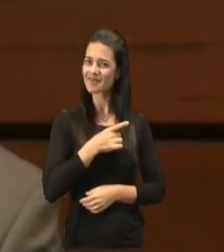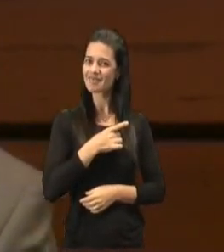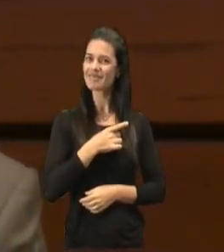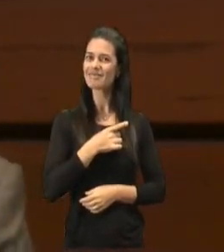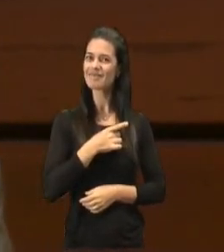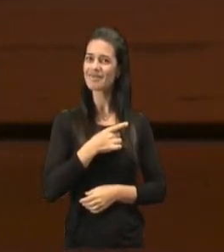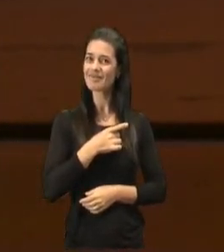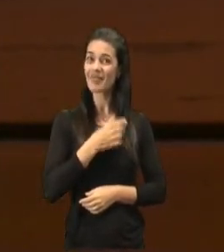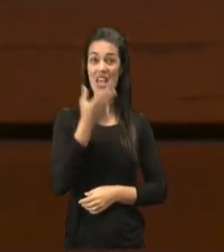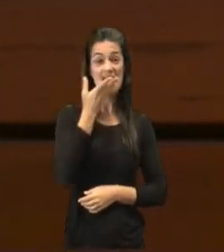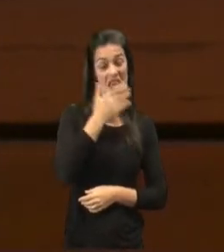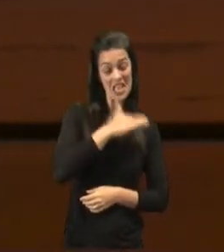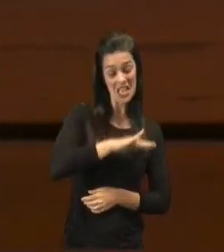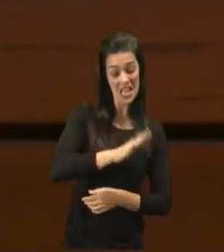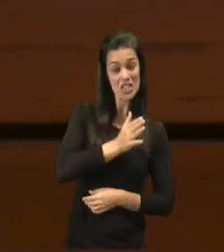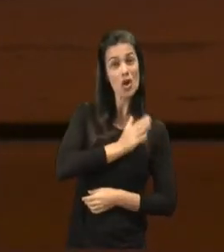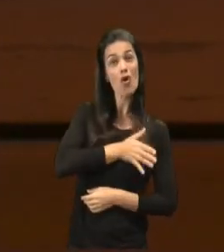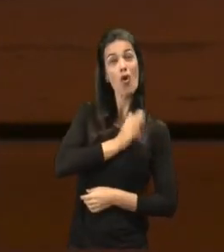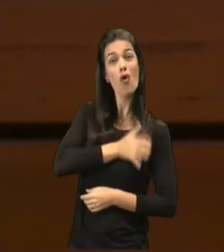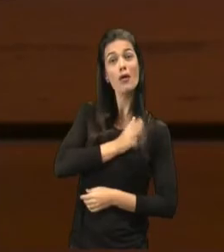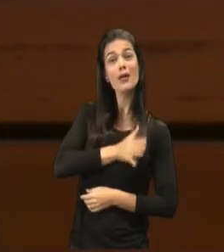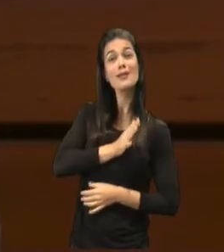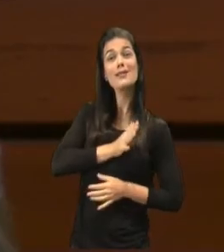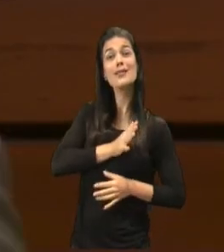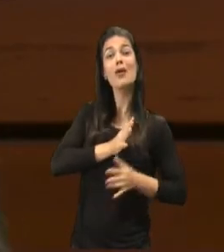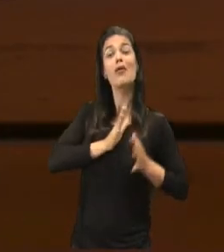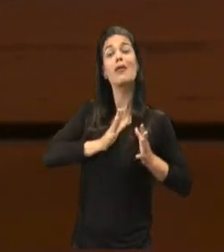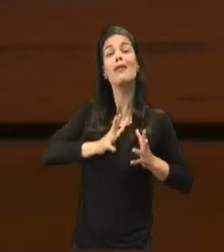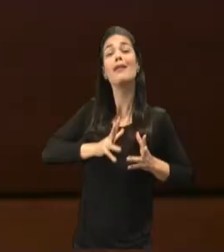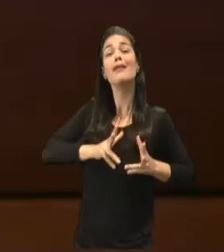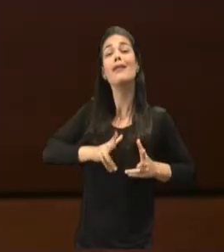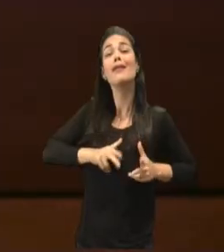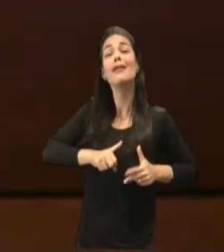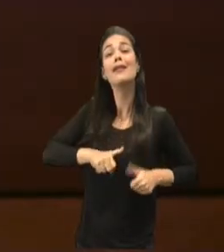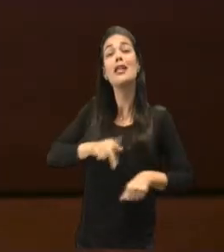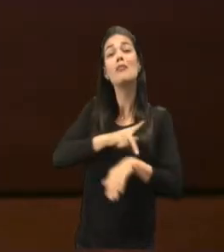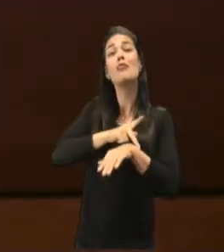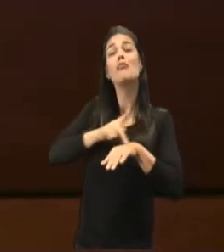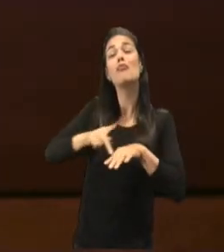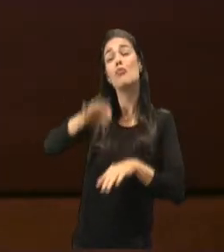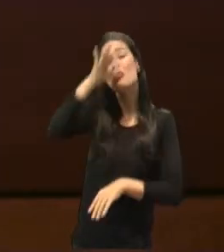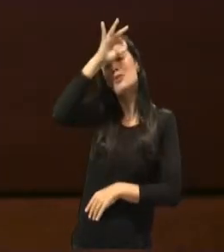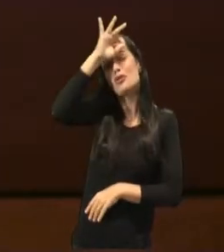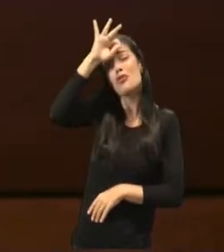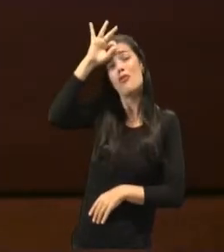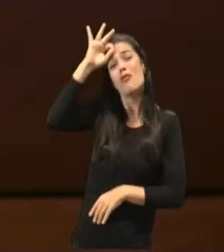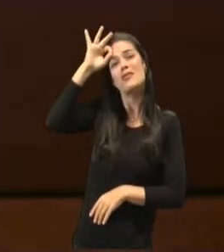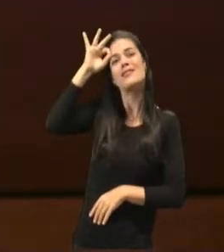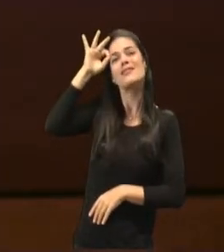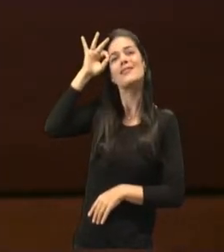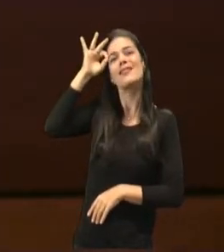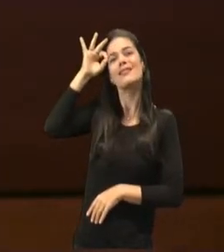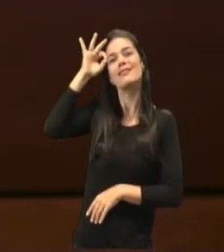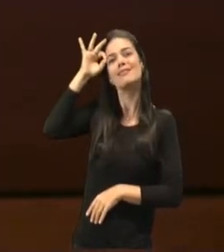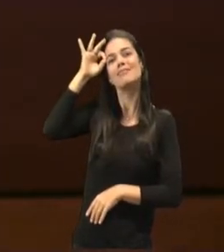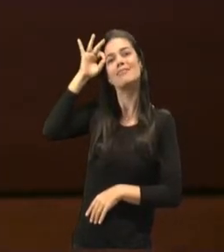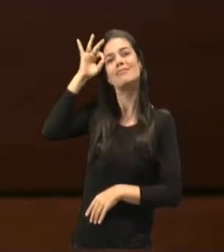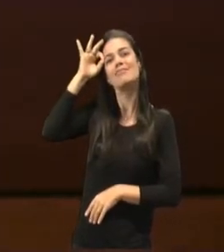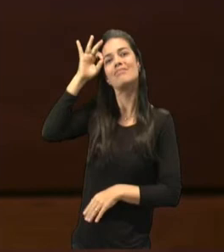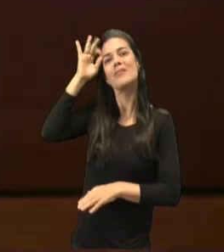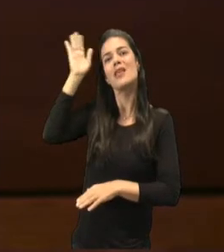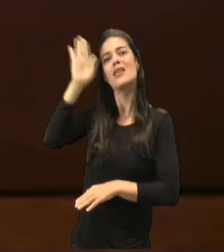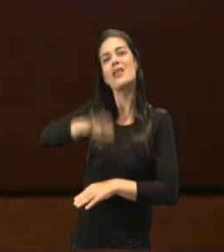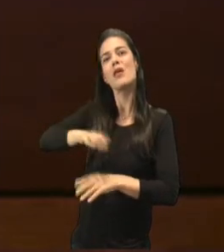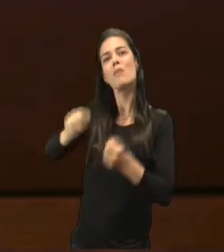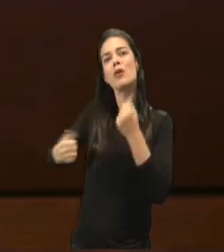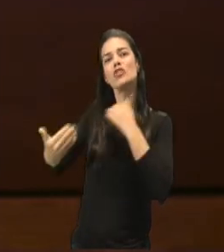corações sensíveis, em corações puros. A maldade não escolhe coração para entrar, e ela